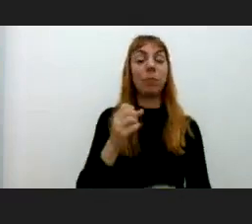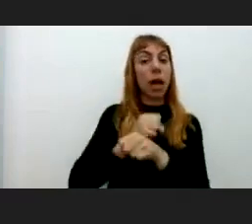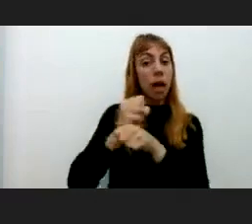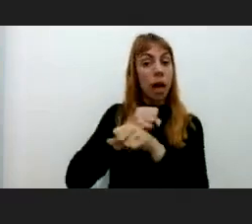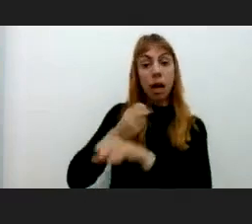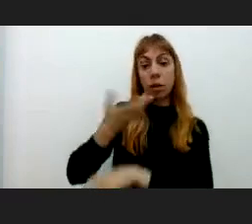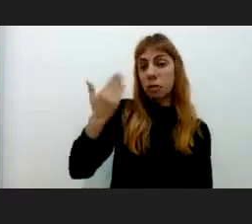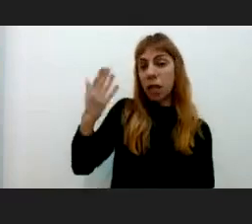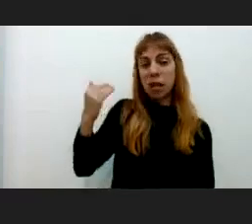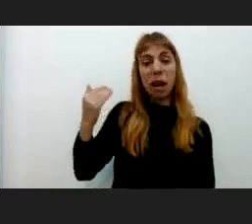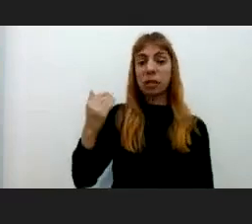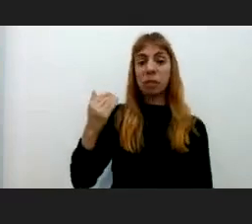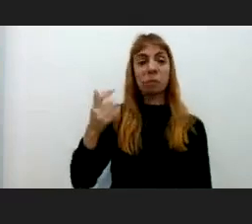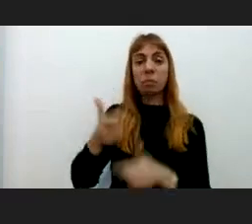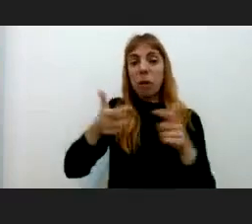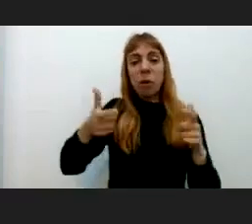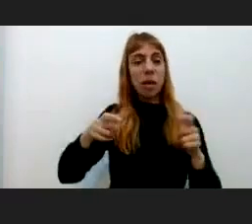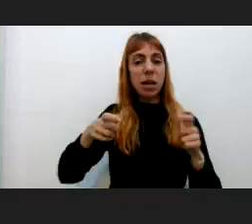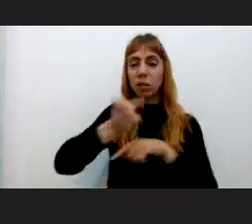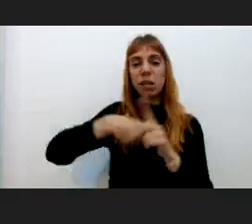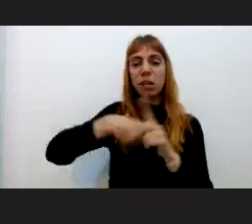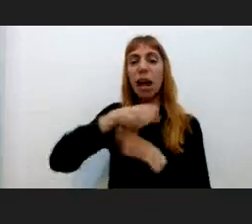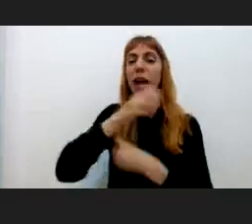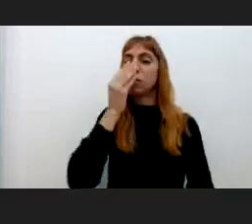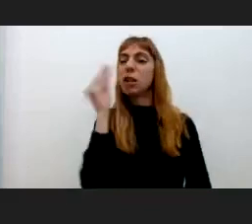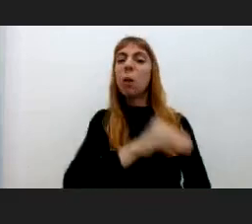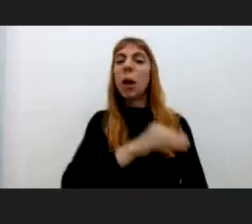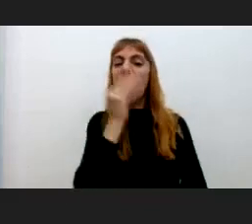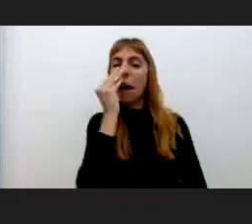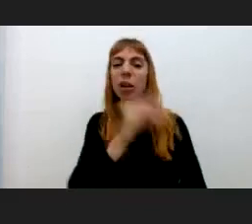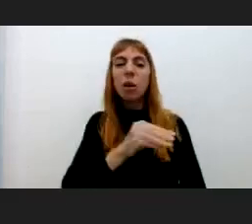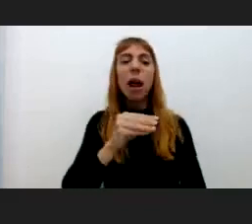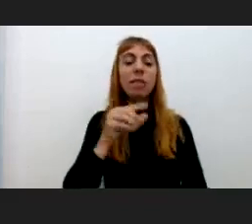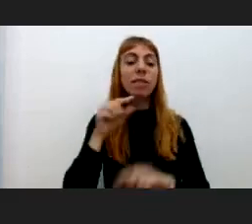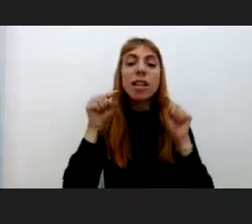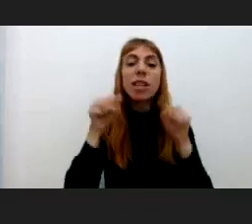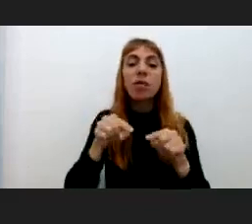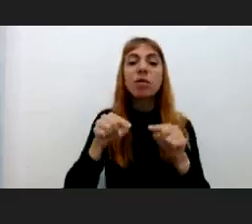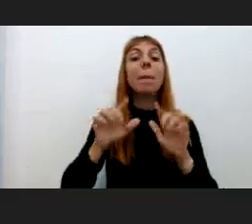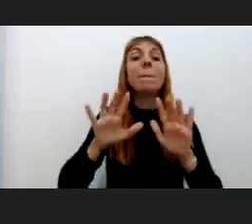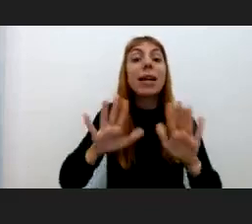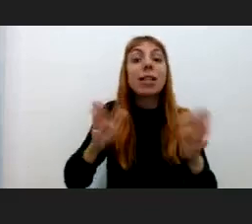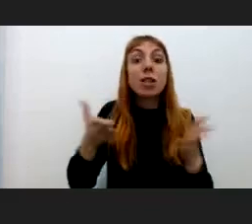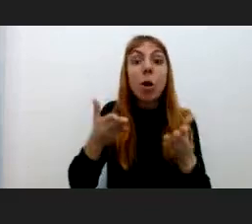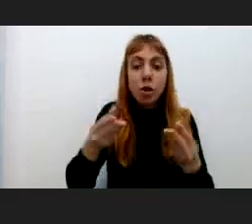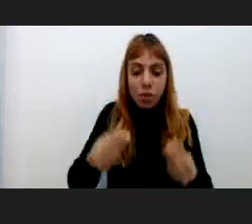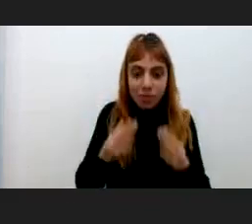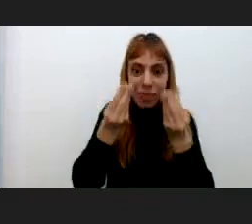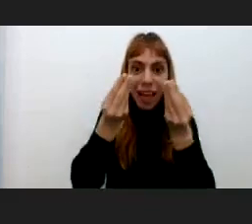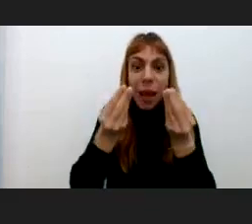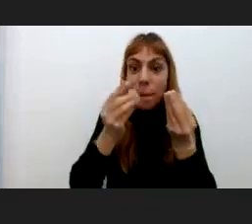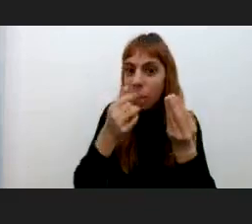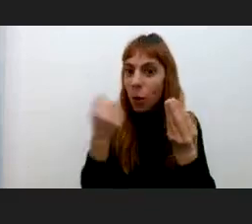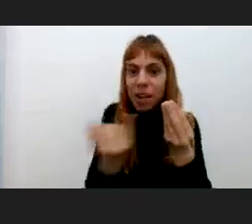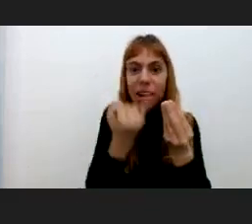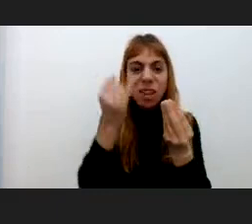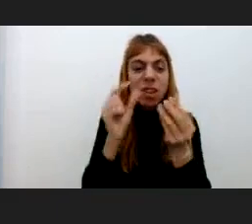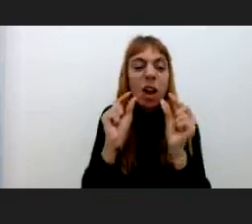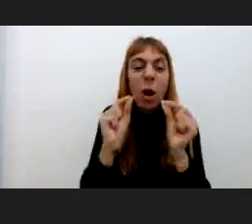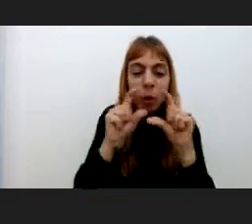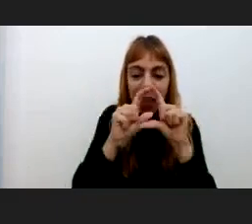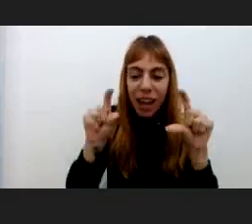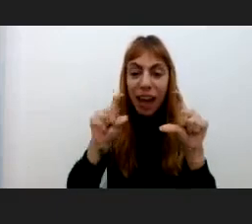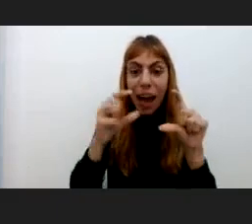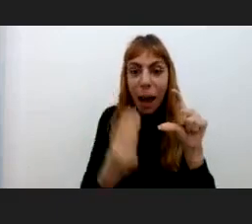muito importantes. A nossa mente, não é? Então, a